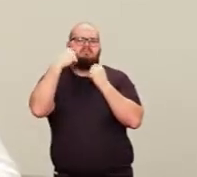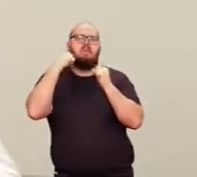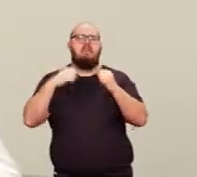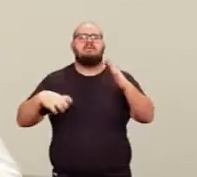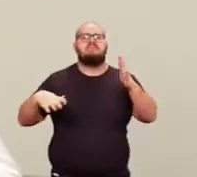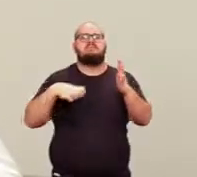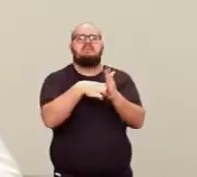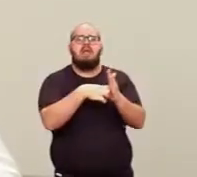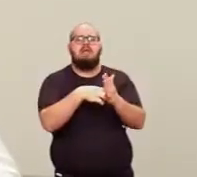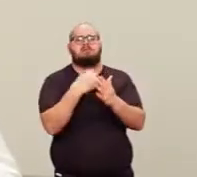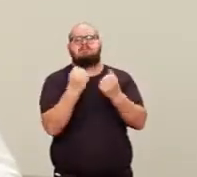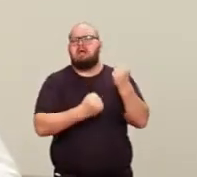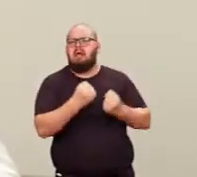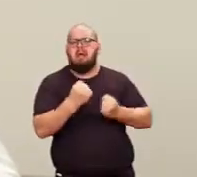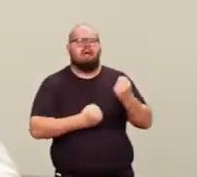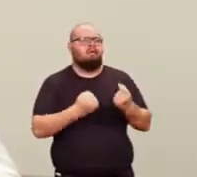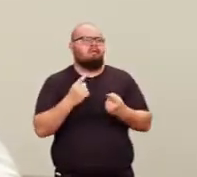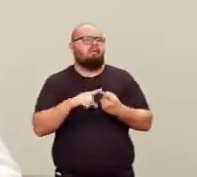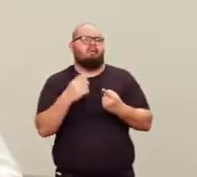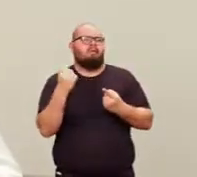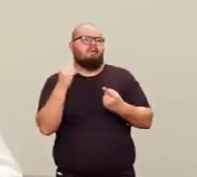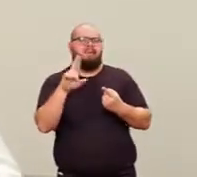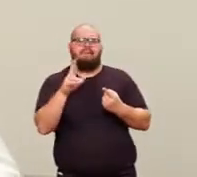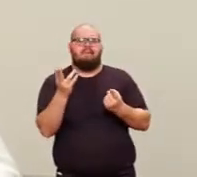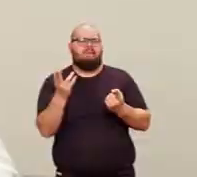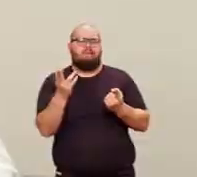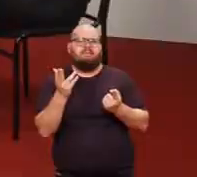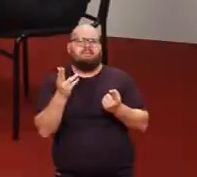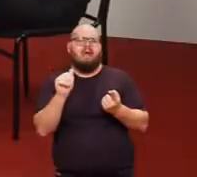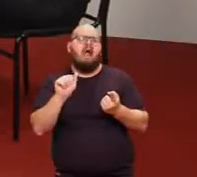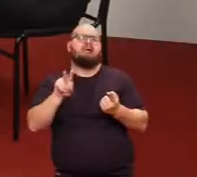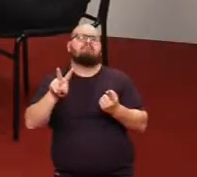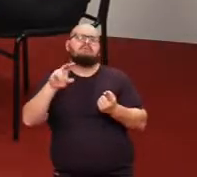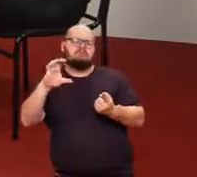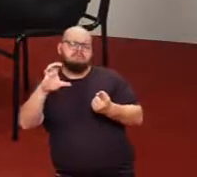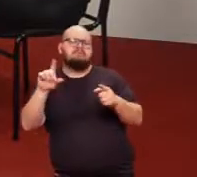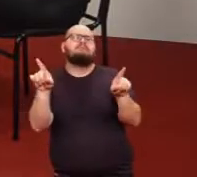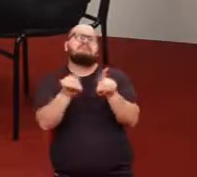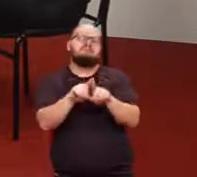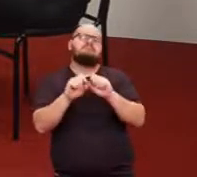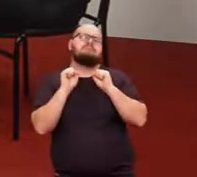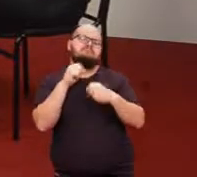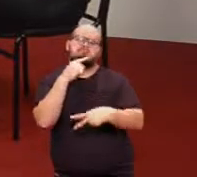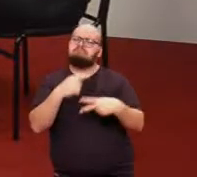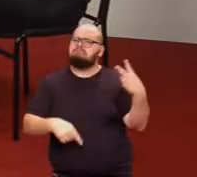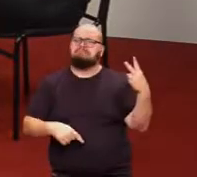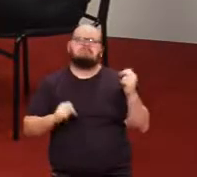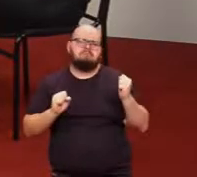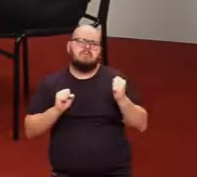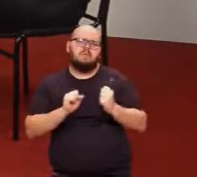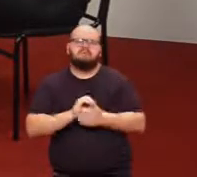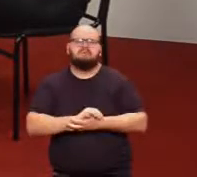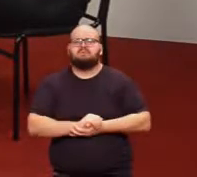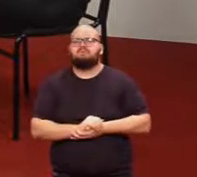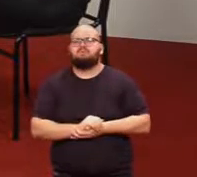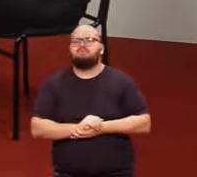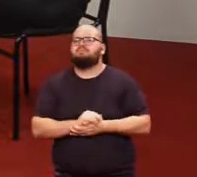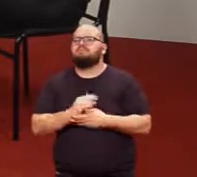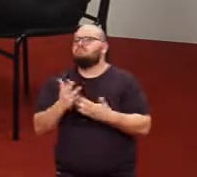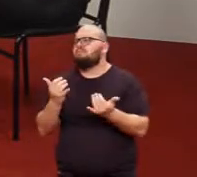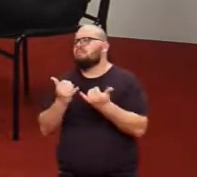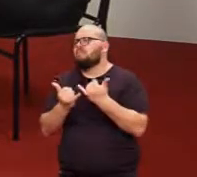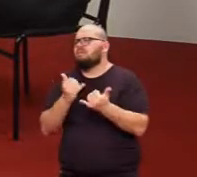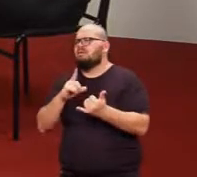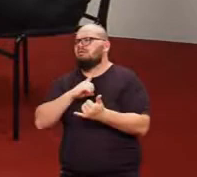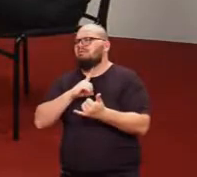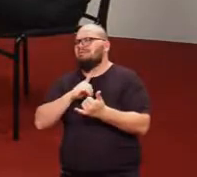ser sequela de um acidente automobilístico ou mesmo de um acidente vascular, né, cerebrovascular.